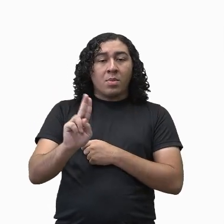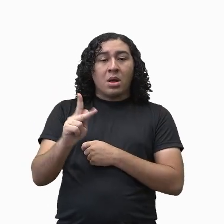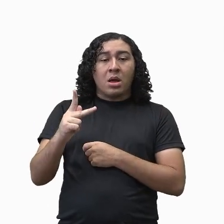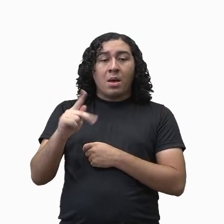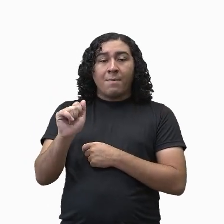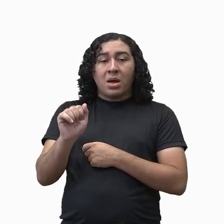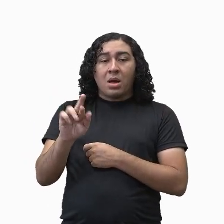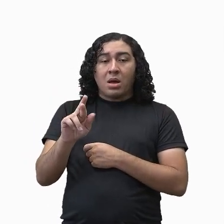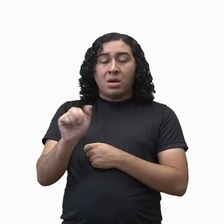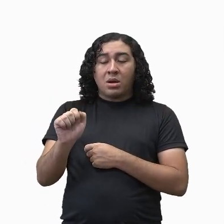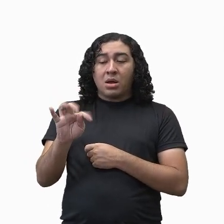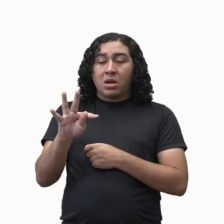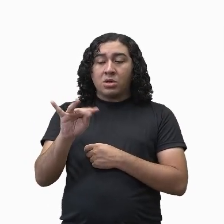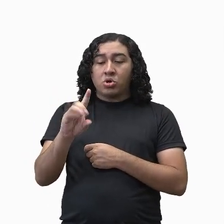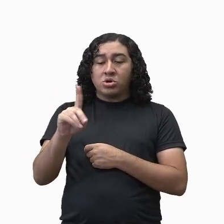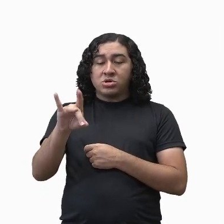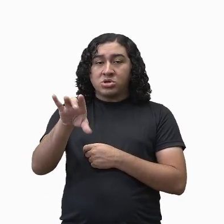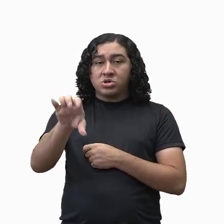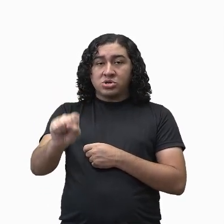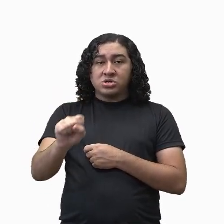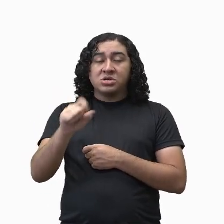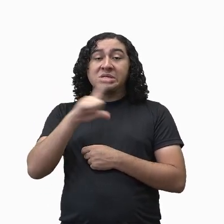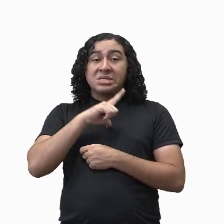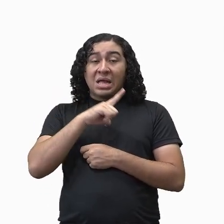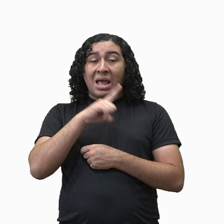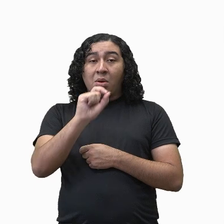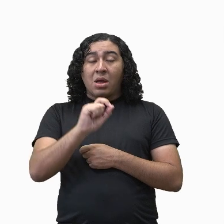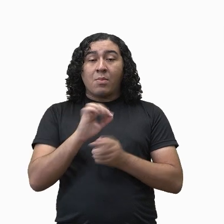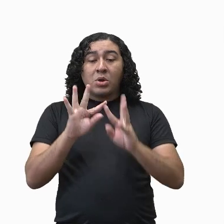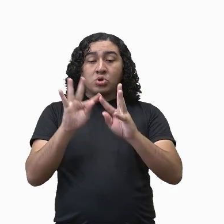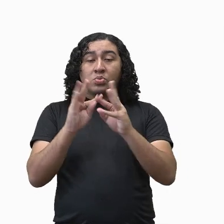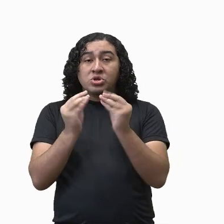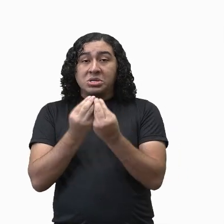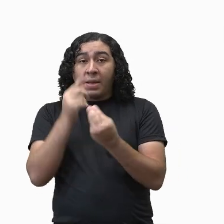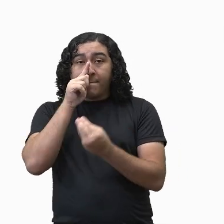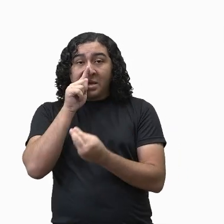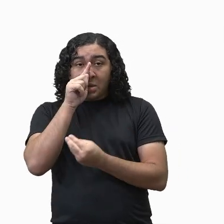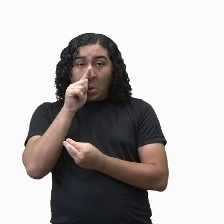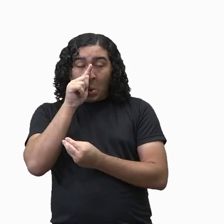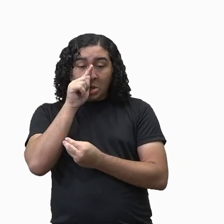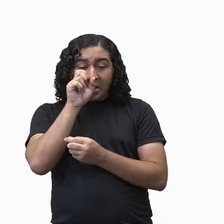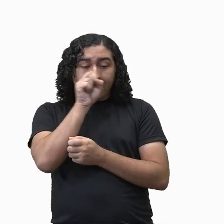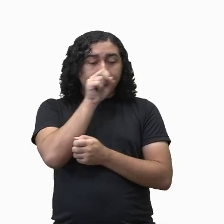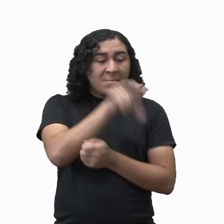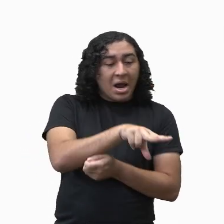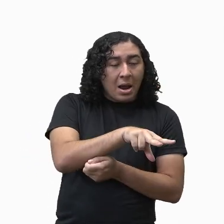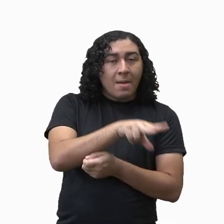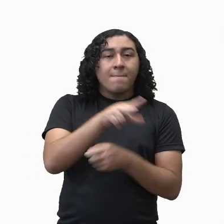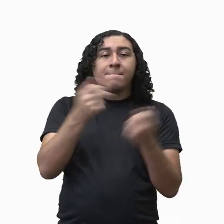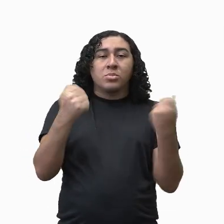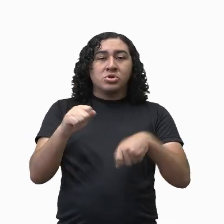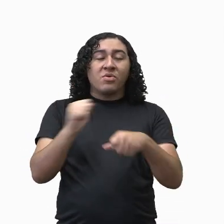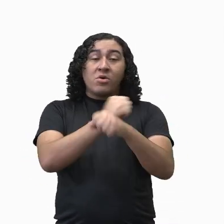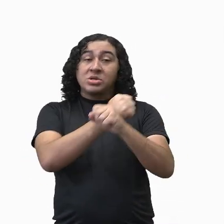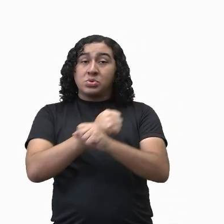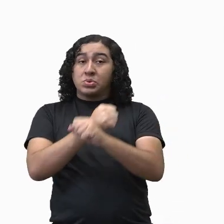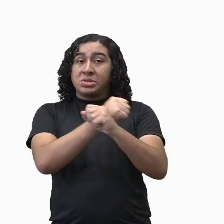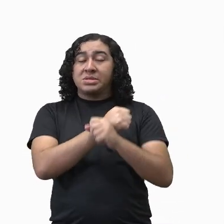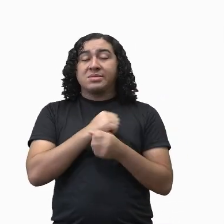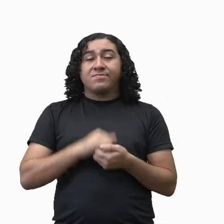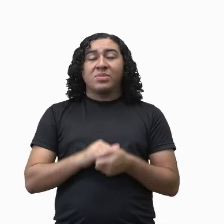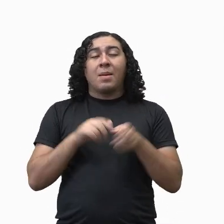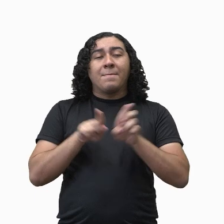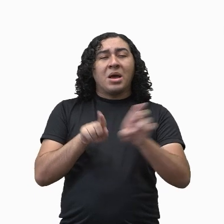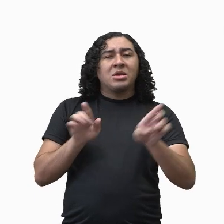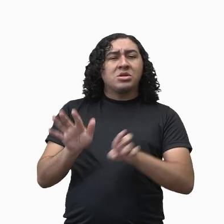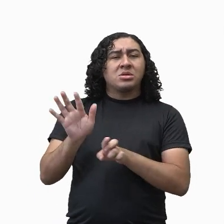paratoides que contêm um veneno e constituem a defesa contra predadores. Mas mais lá na frente